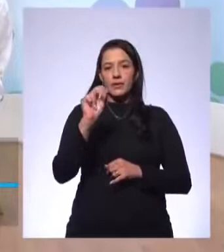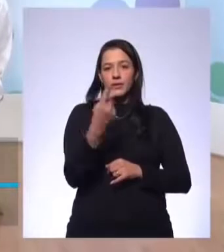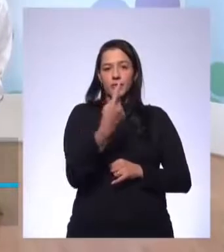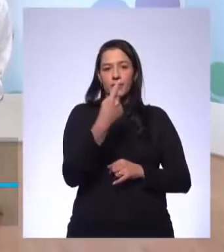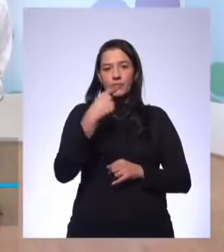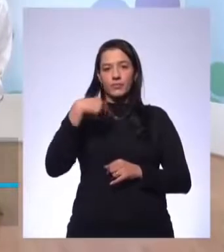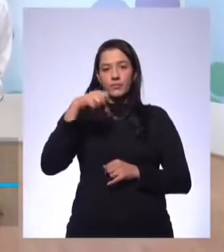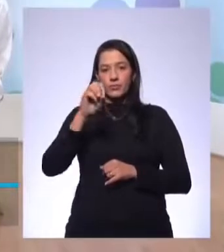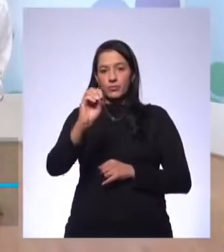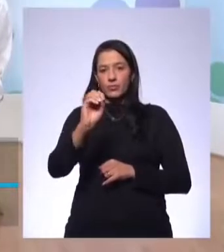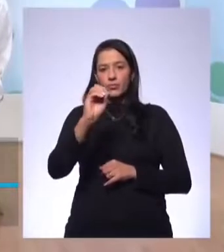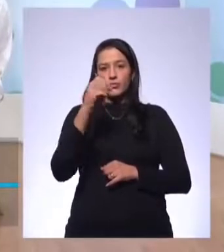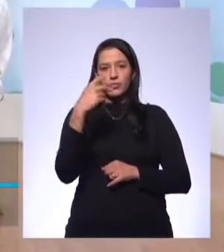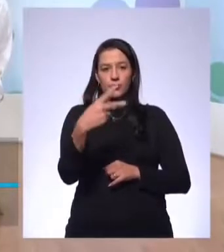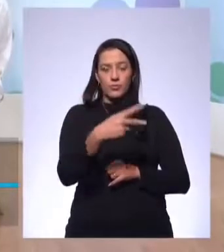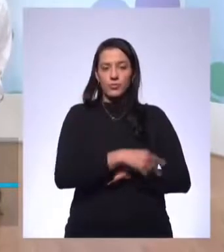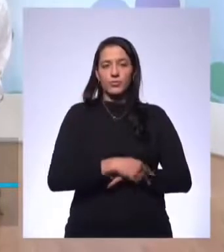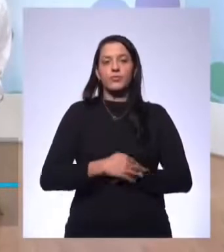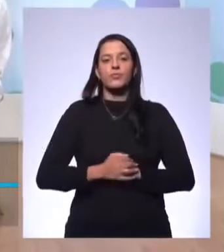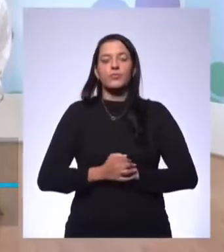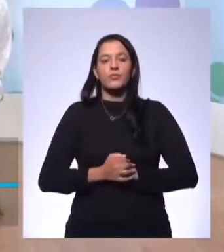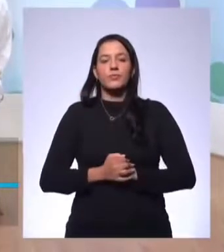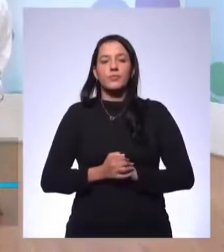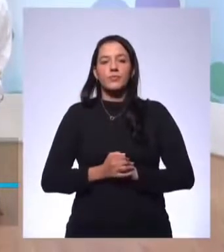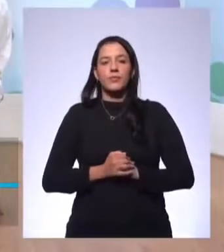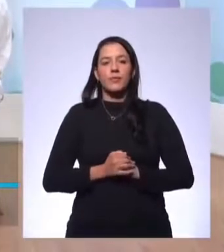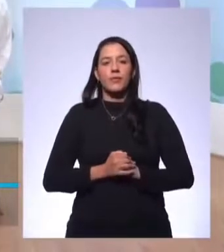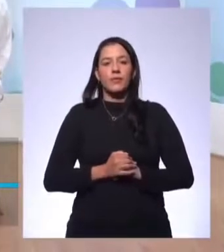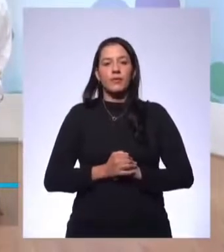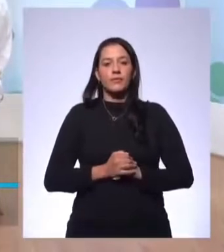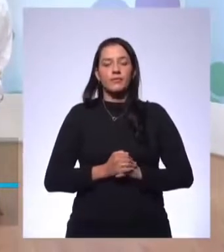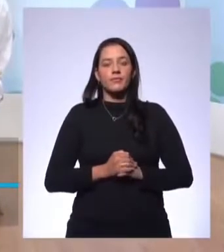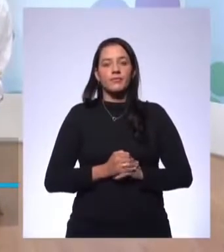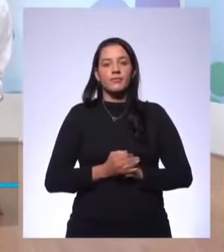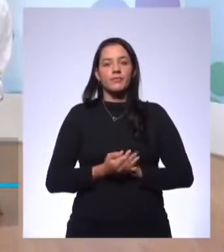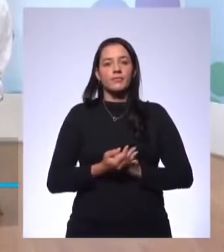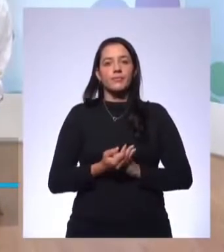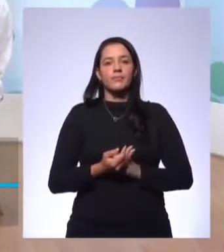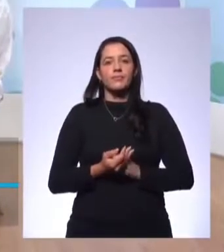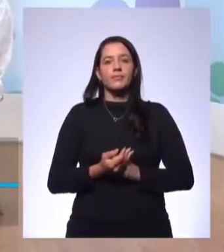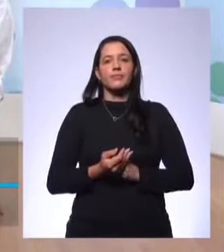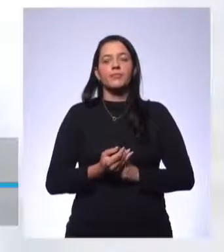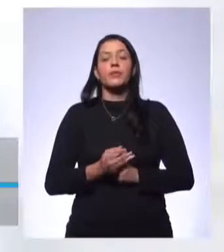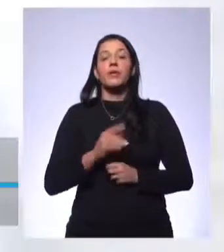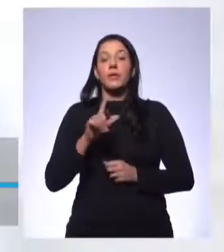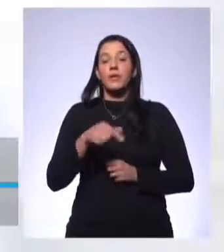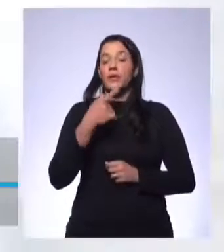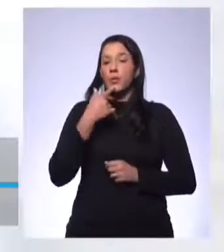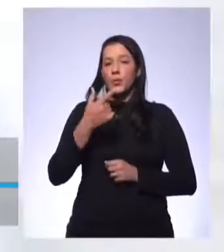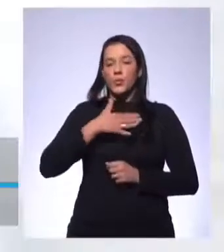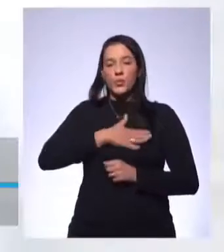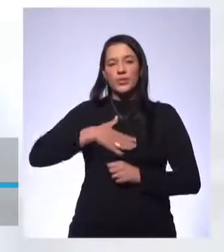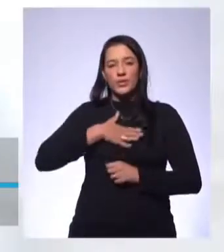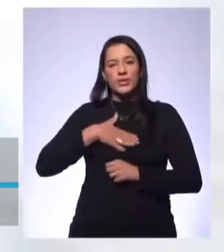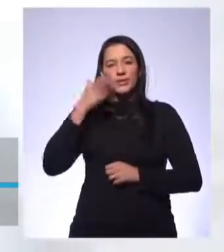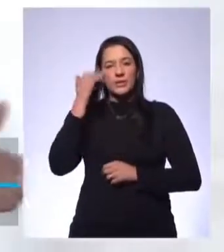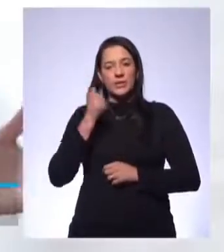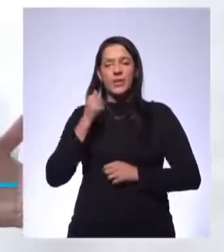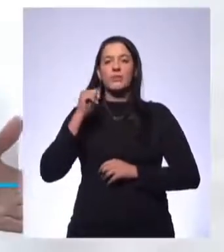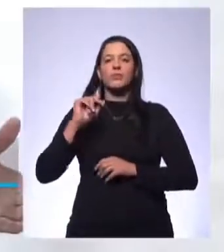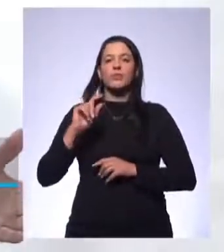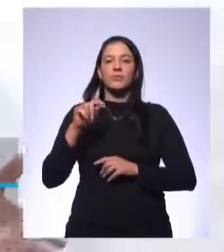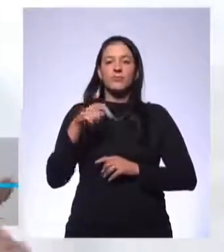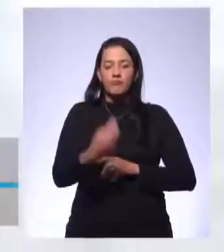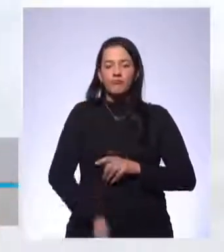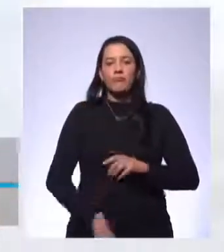Ó, mandou bem, sabe até a fórmula da água. Legal. Quer dizer que eu gostei dessa resposta completa e tal, mas tem umas outras que a gente... É claro que